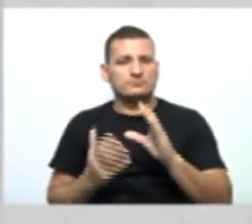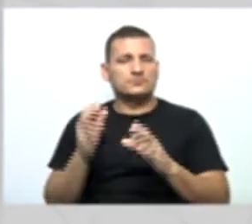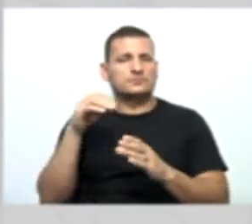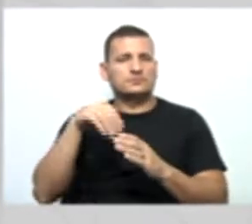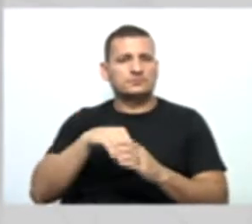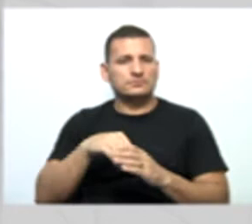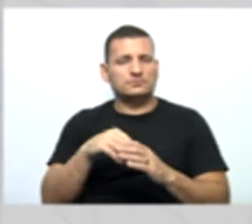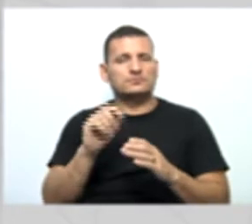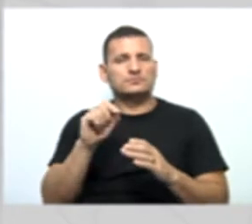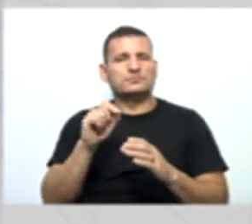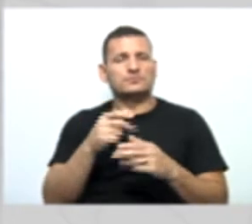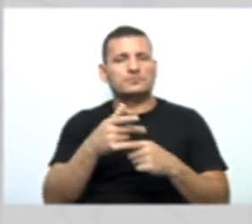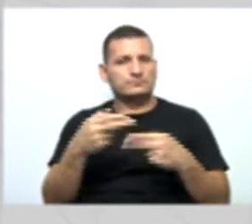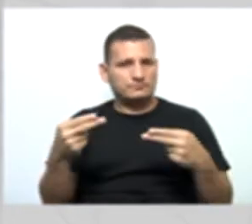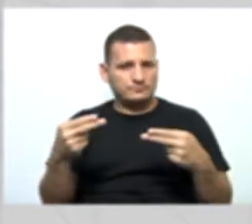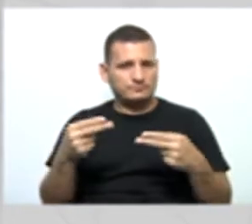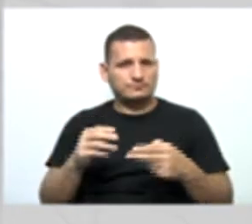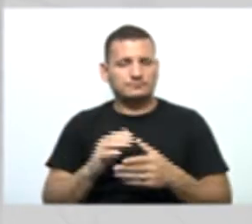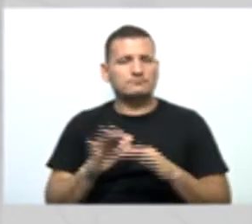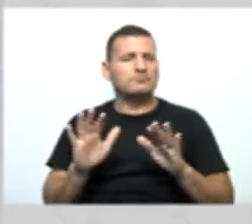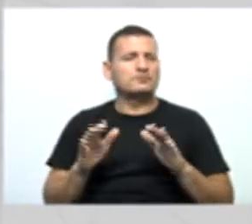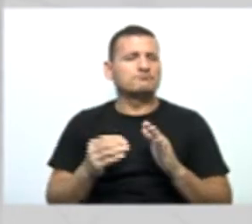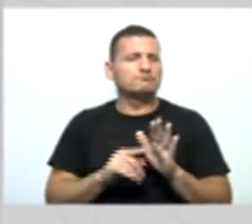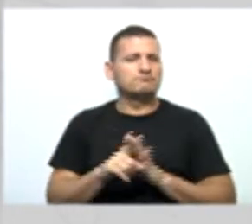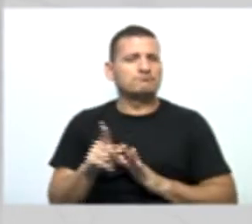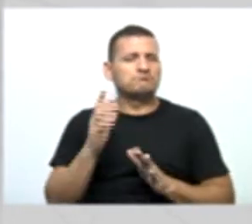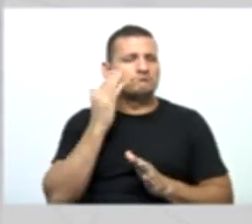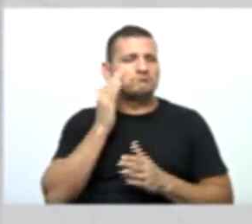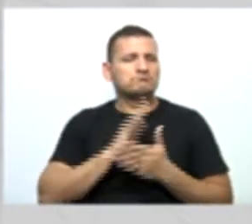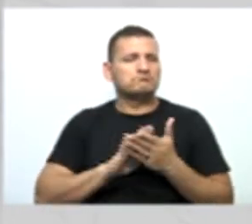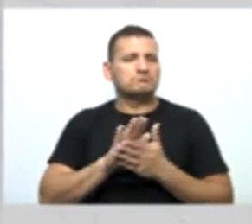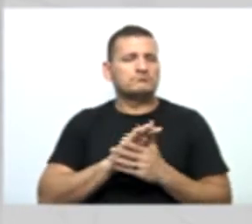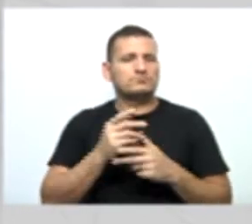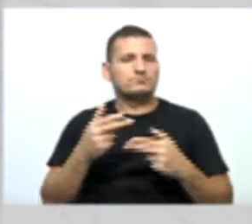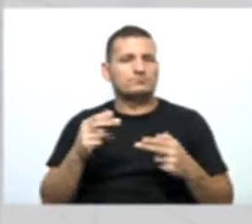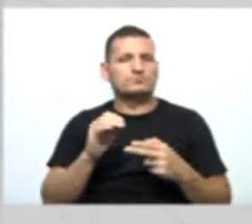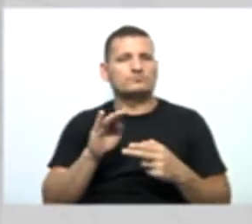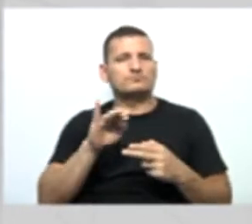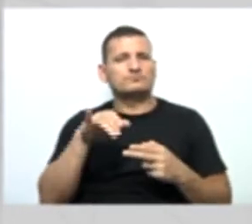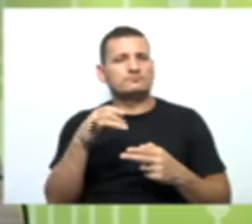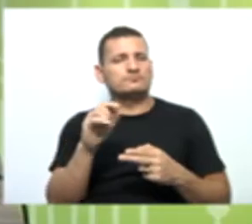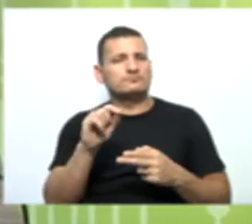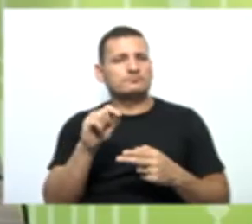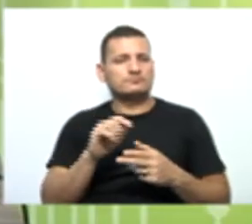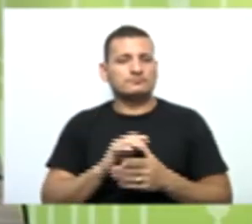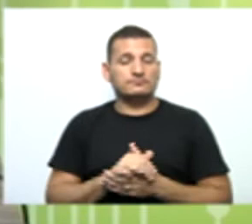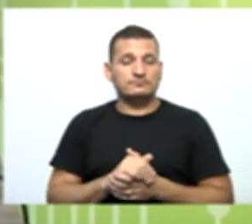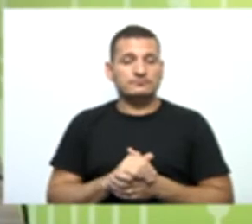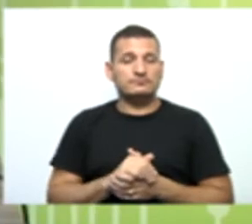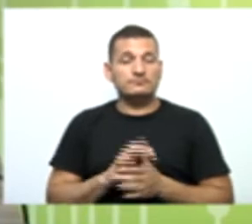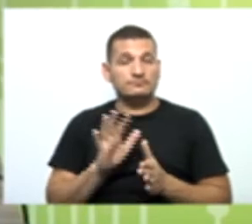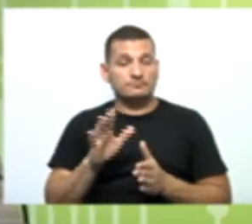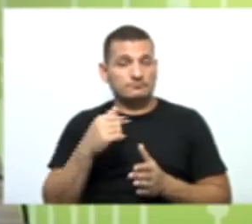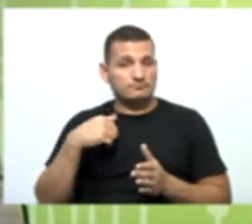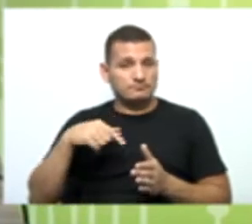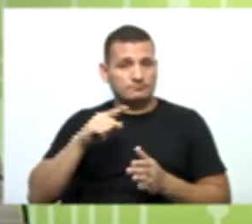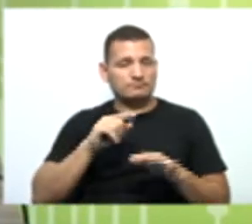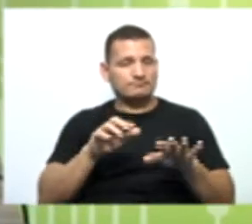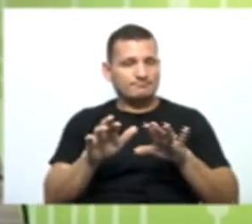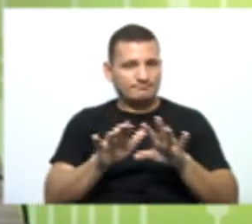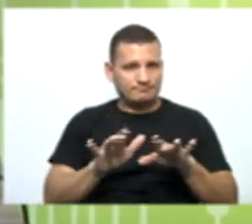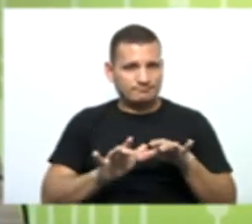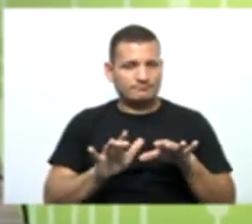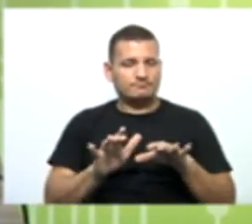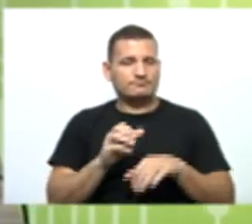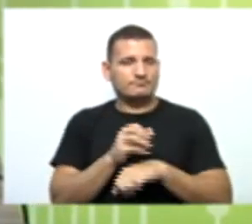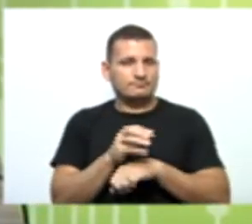de objetos. Como assim, professor? Não entendi nada. Vou te explicar. Quando nós vamos trabalhar com a programação orientada a